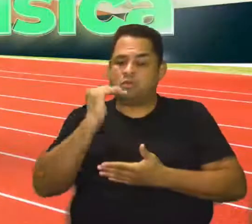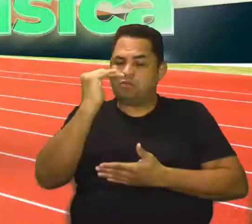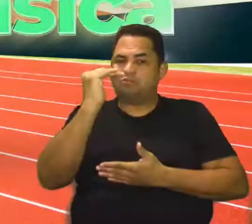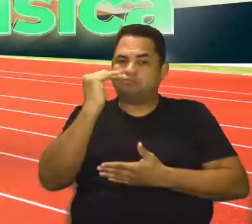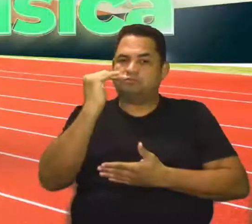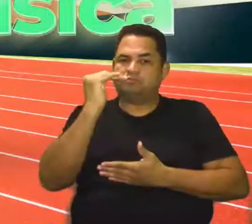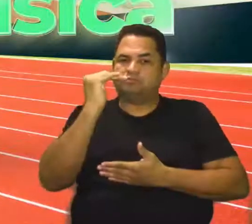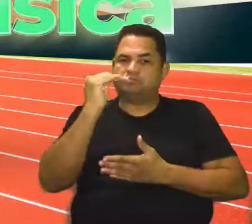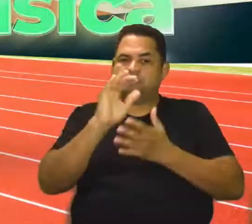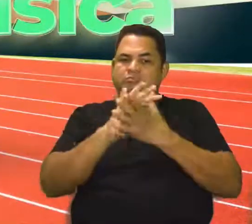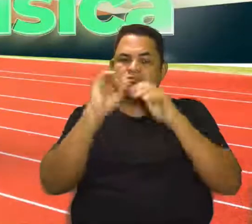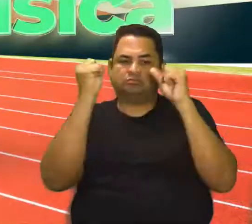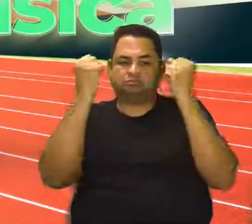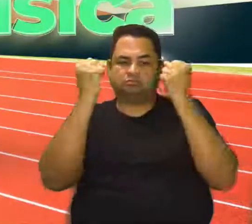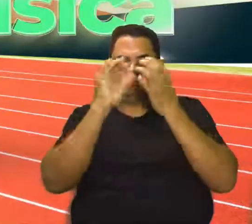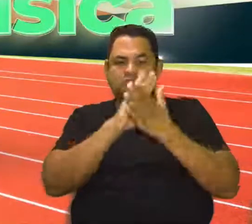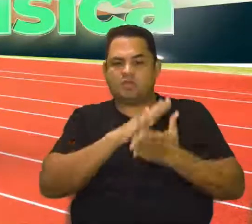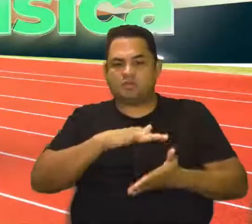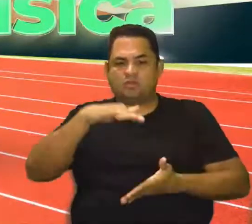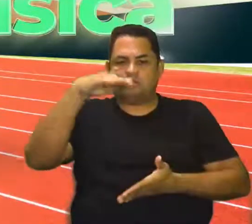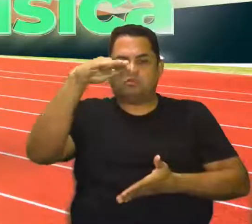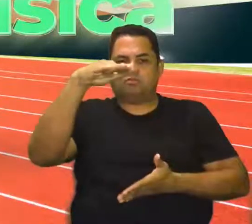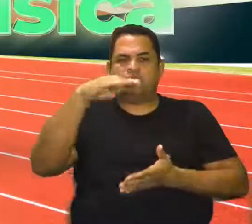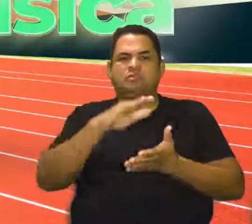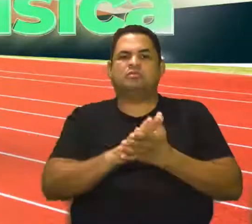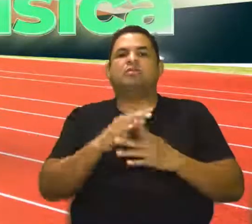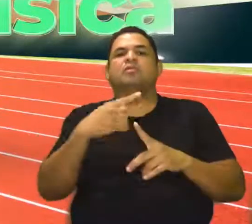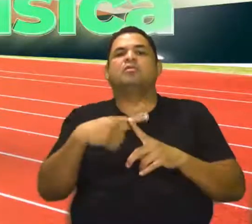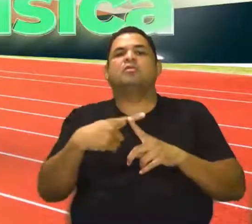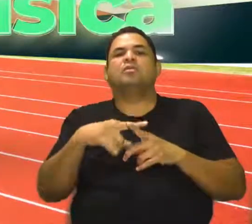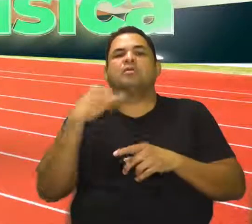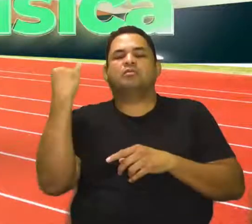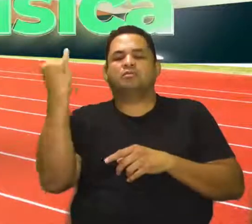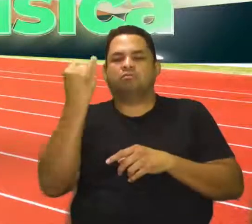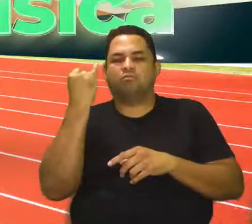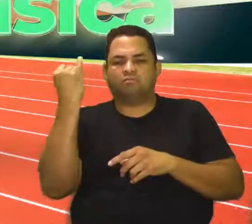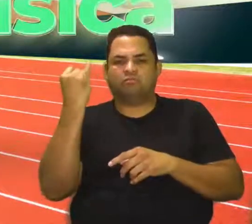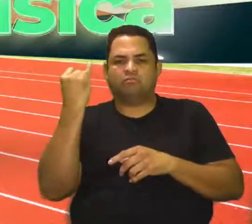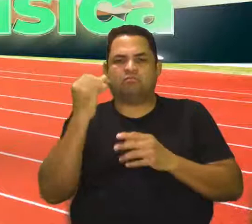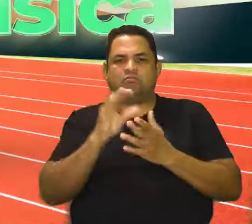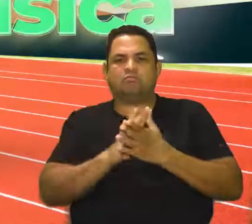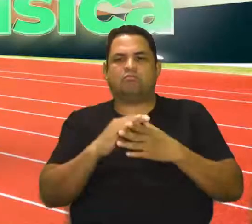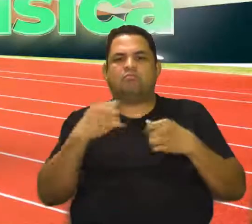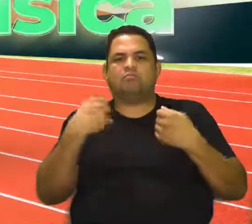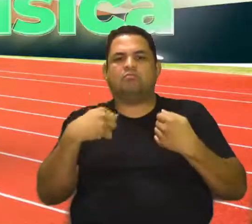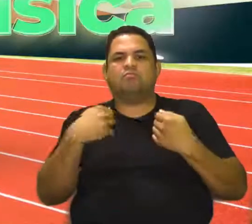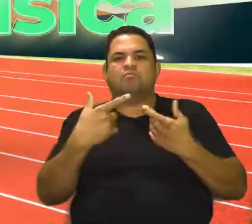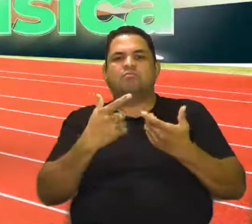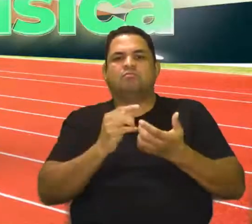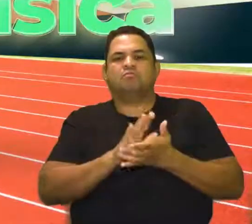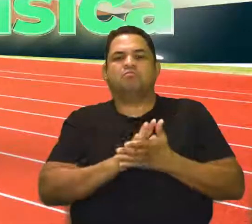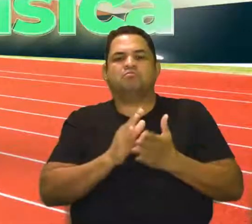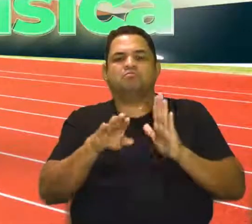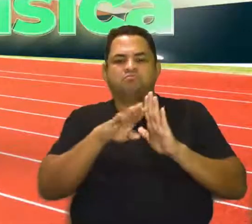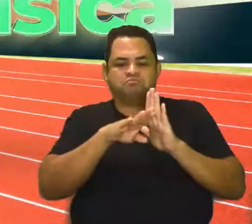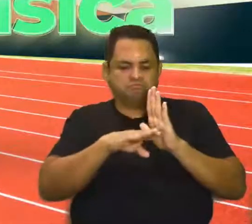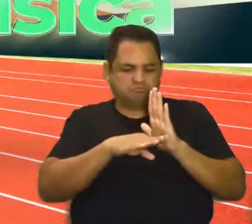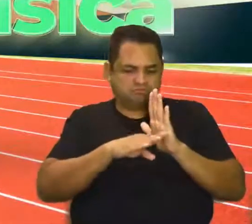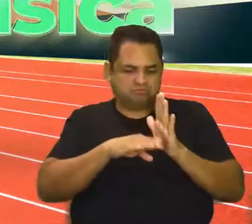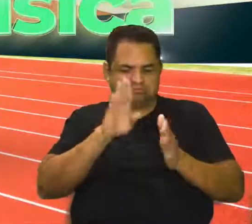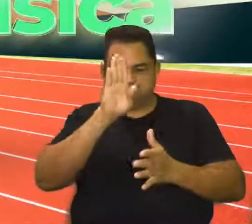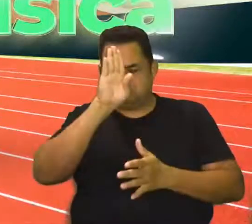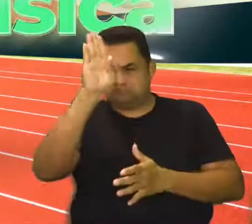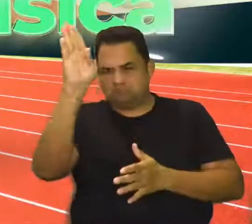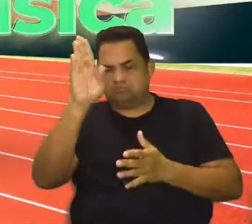degrau. Atividade física na fase adulta. E por que é importante, né? A gente tem que colocar na nossa agenda de